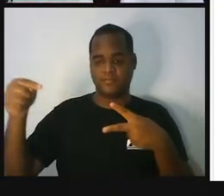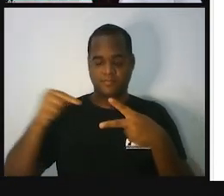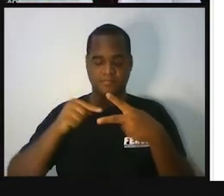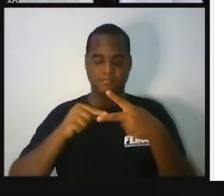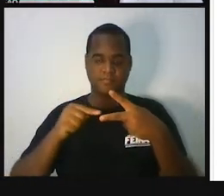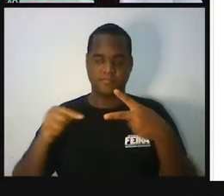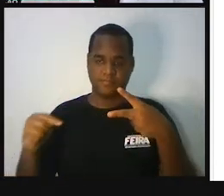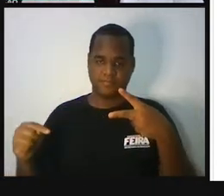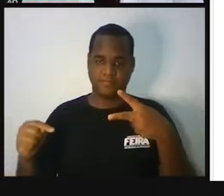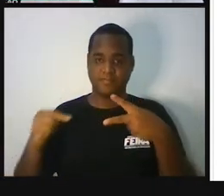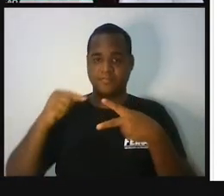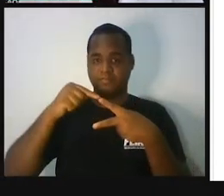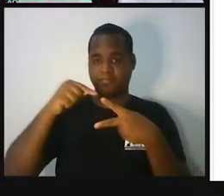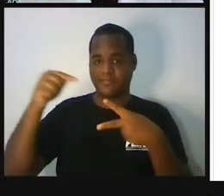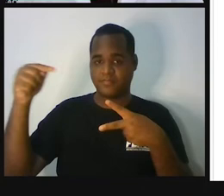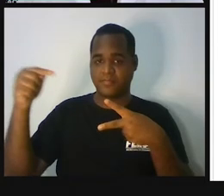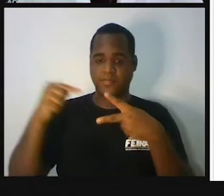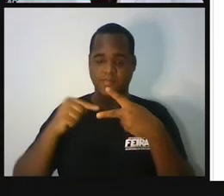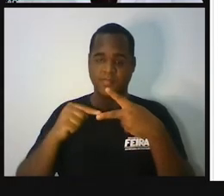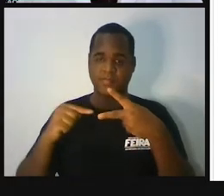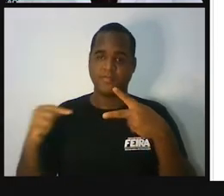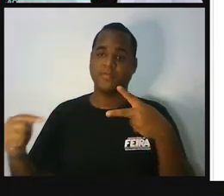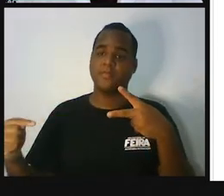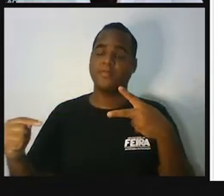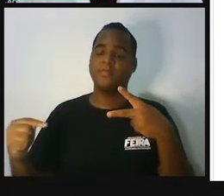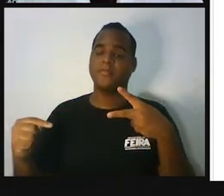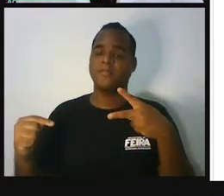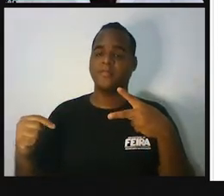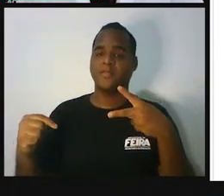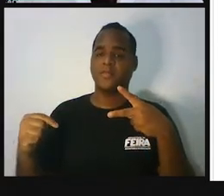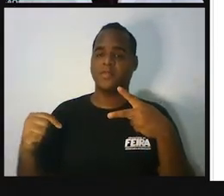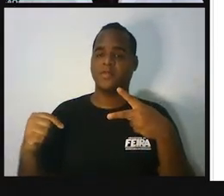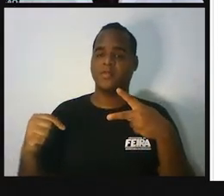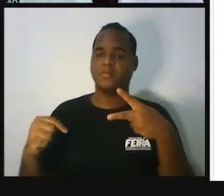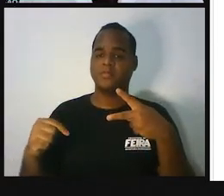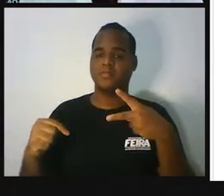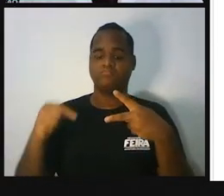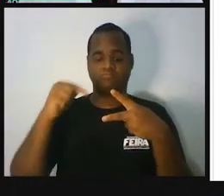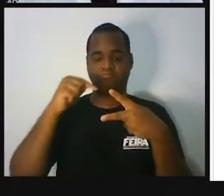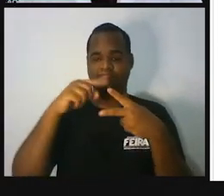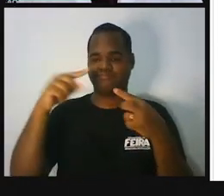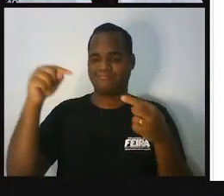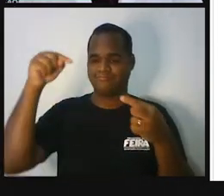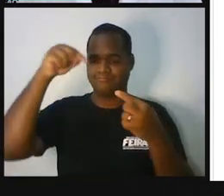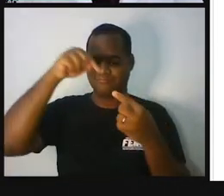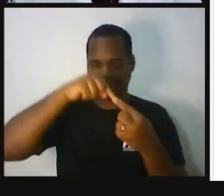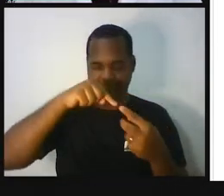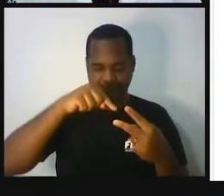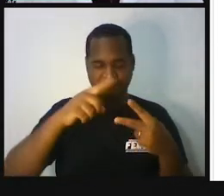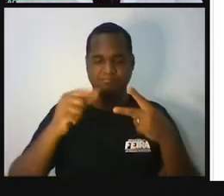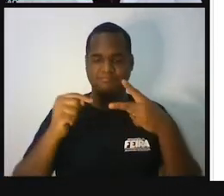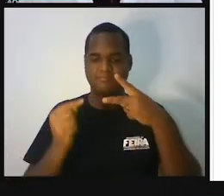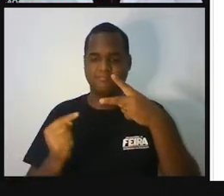como duas semi-retas P se encontram